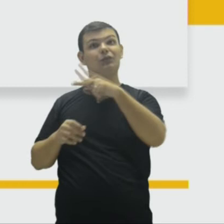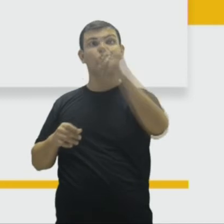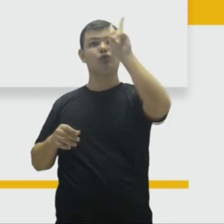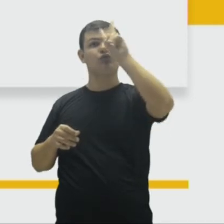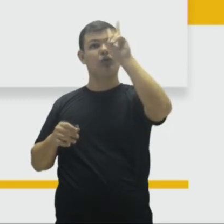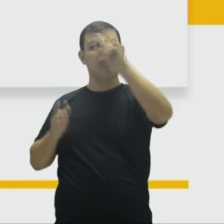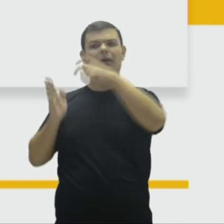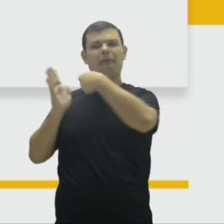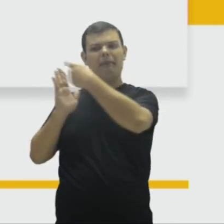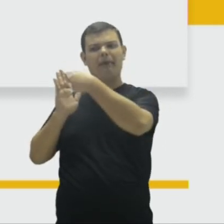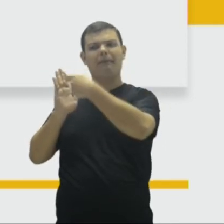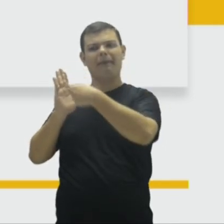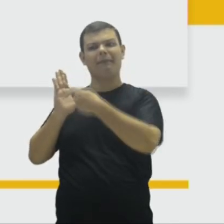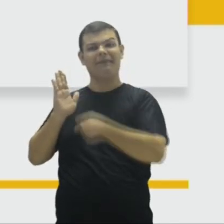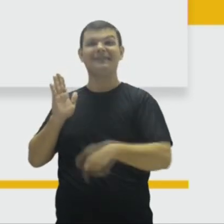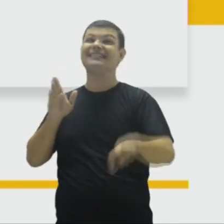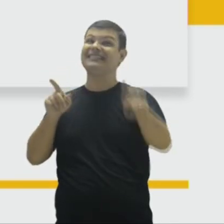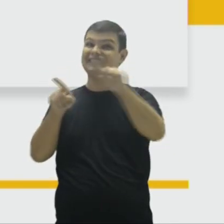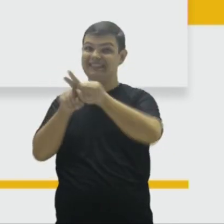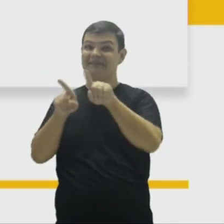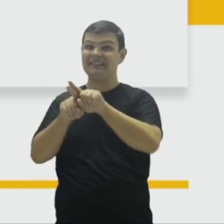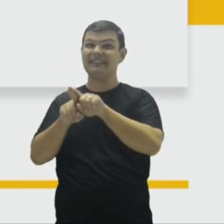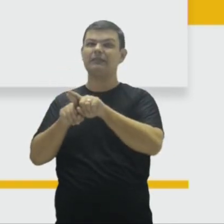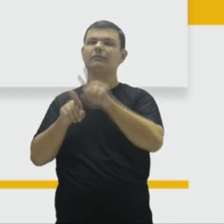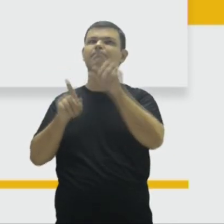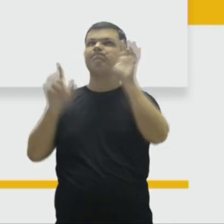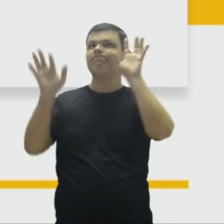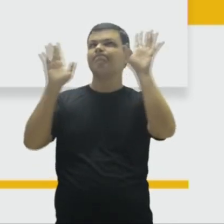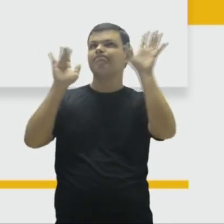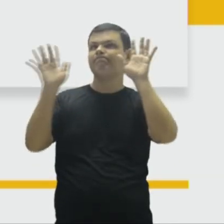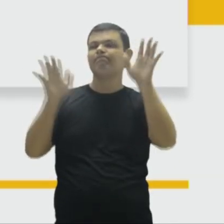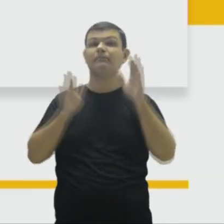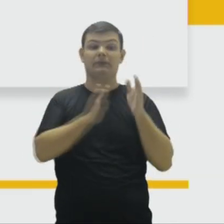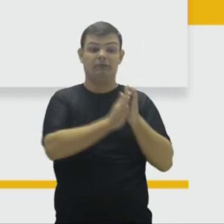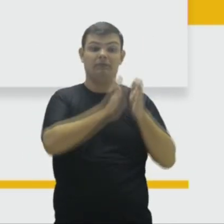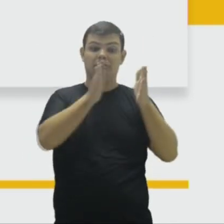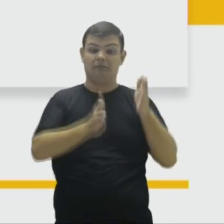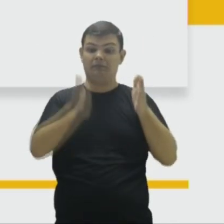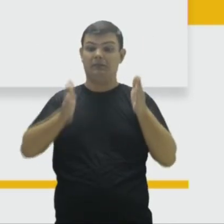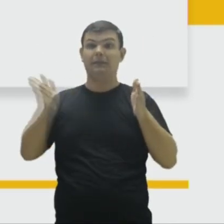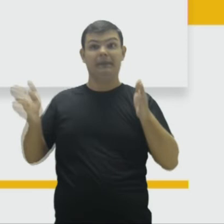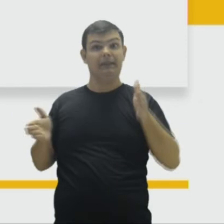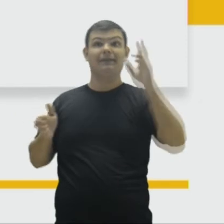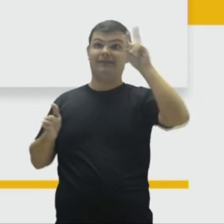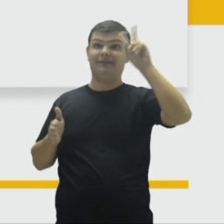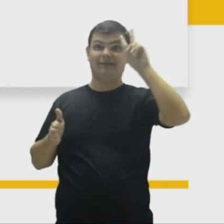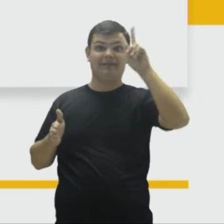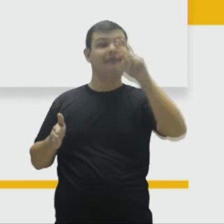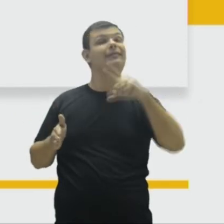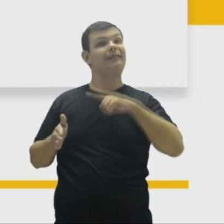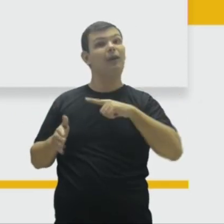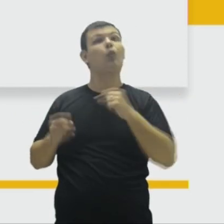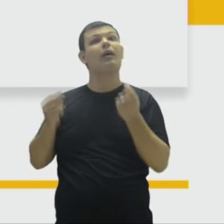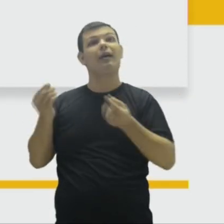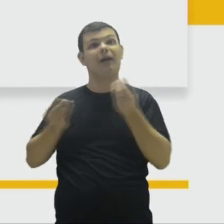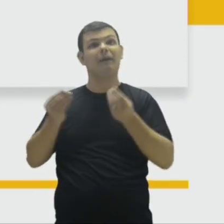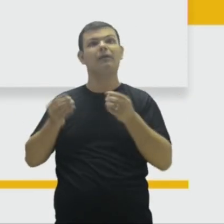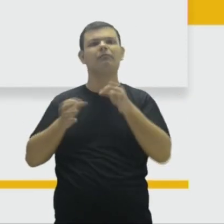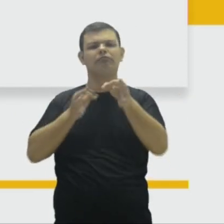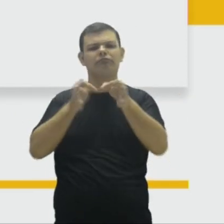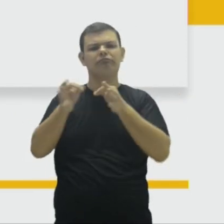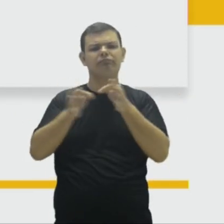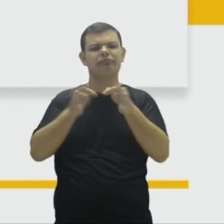história, uma narrativa. Os elementos da narrativa servem para você organizar